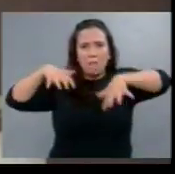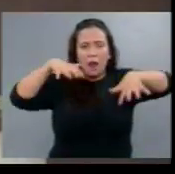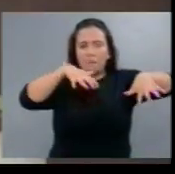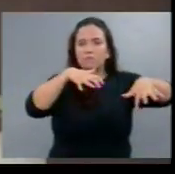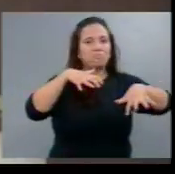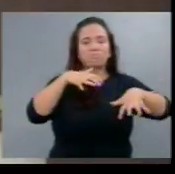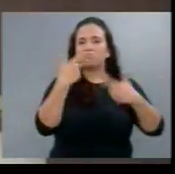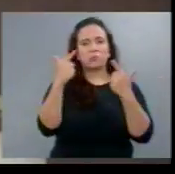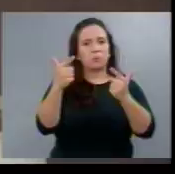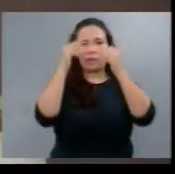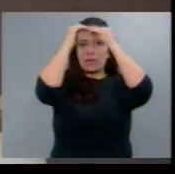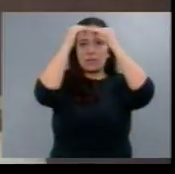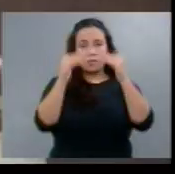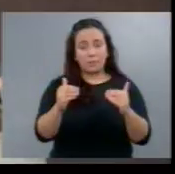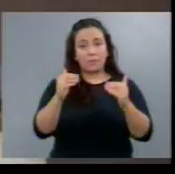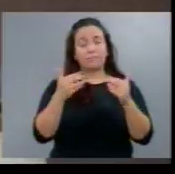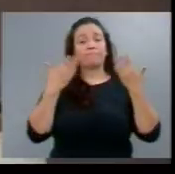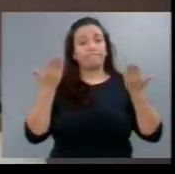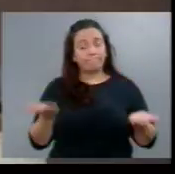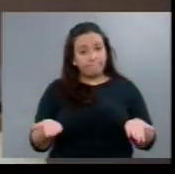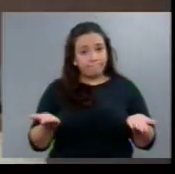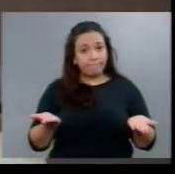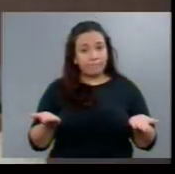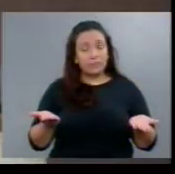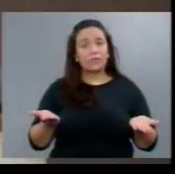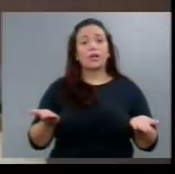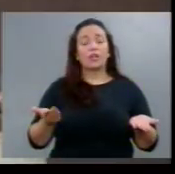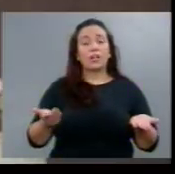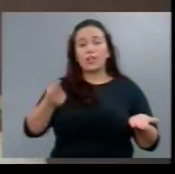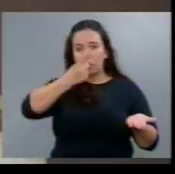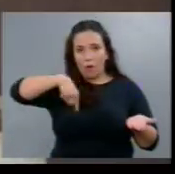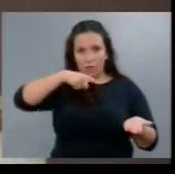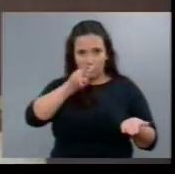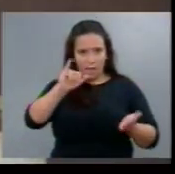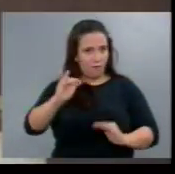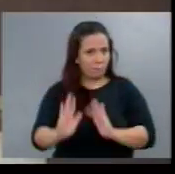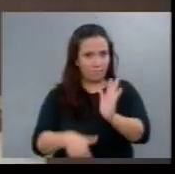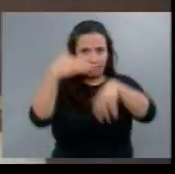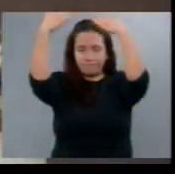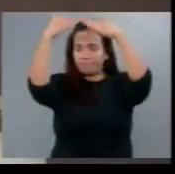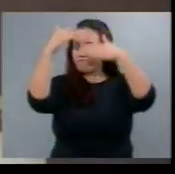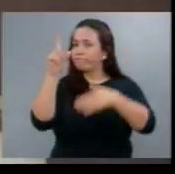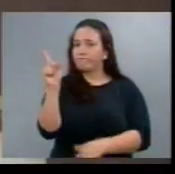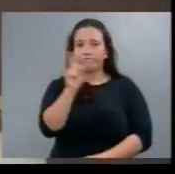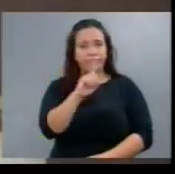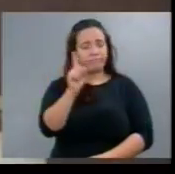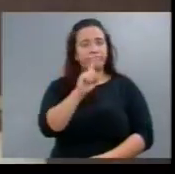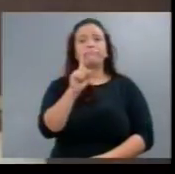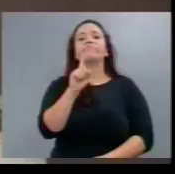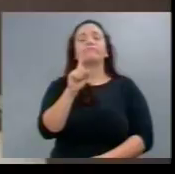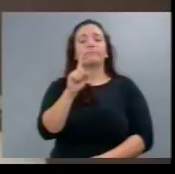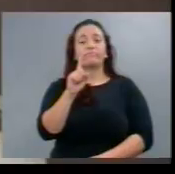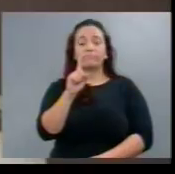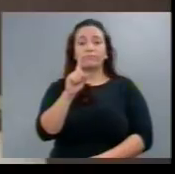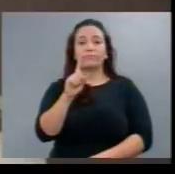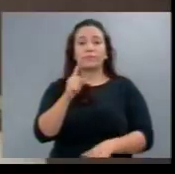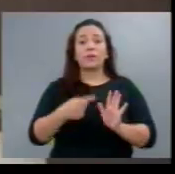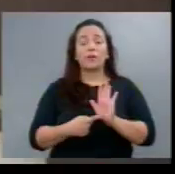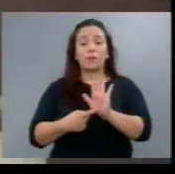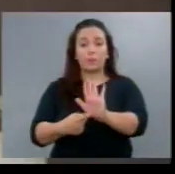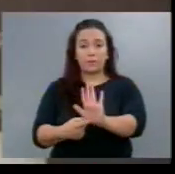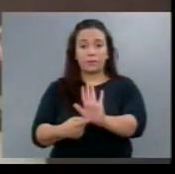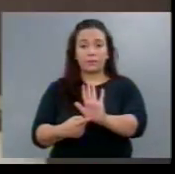sociais. Este caminho não nos levará ao crescimento. E o resultado